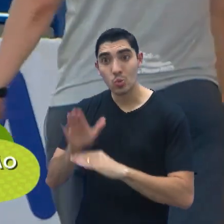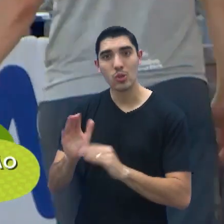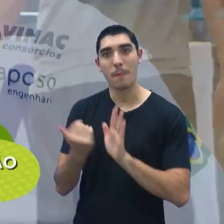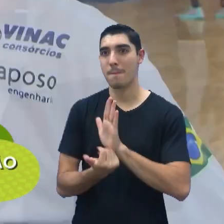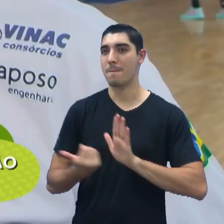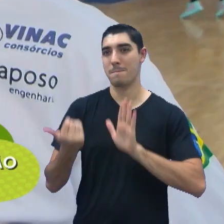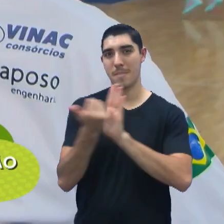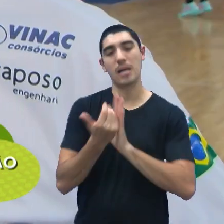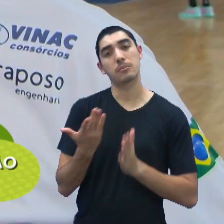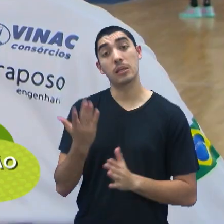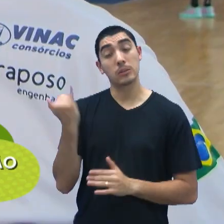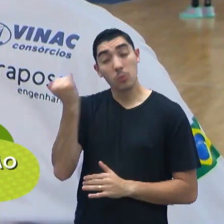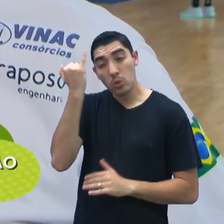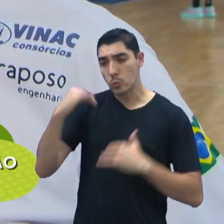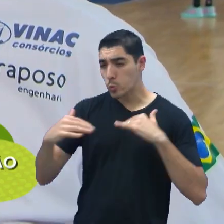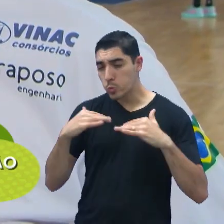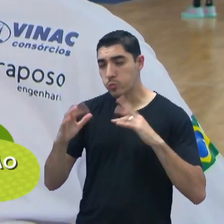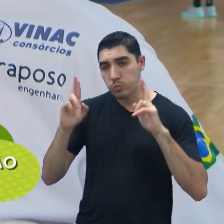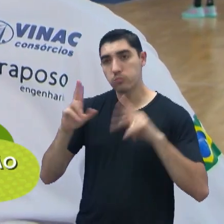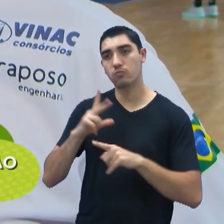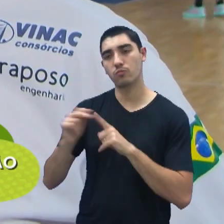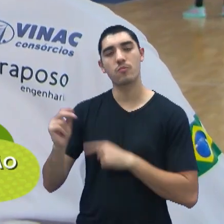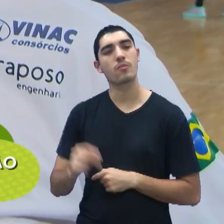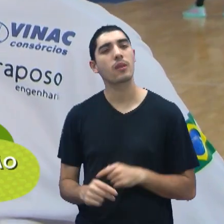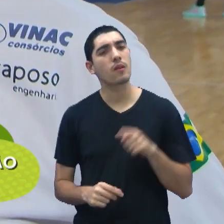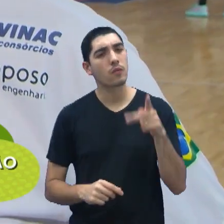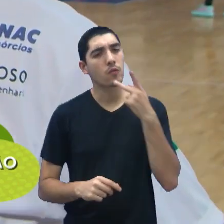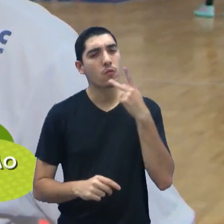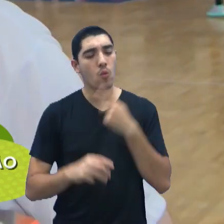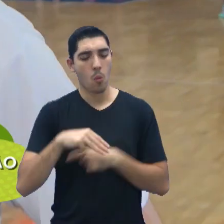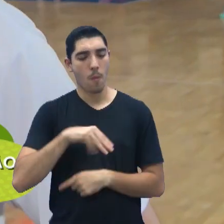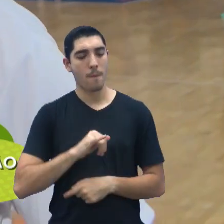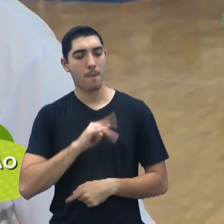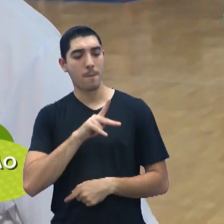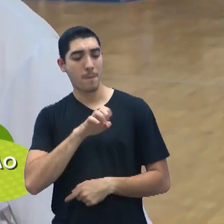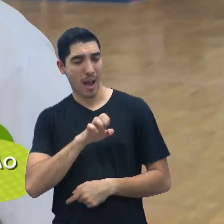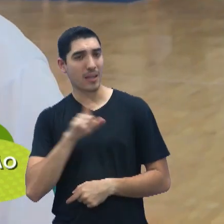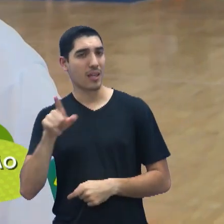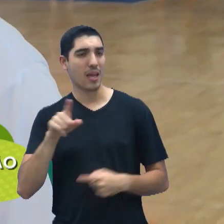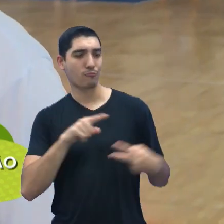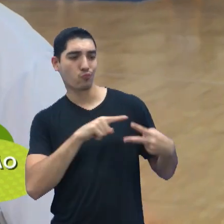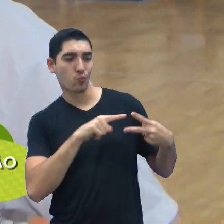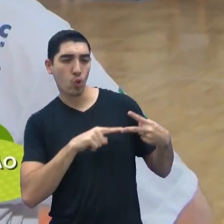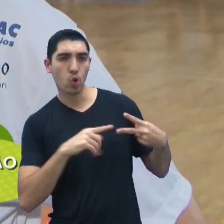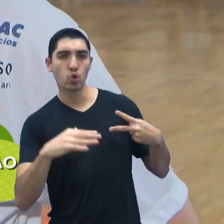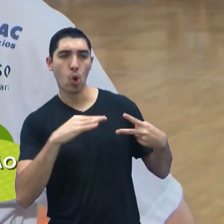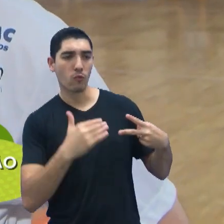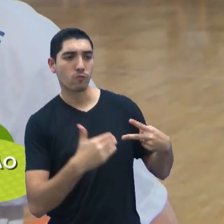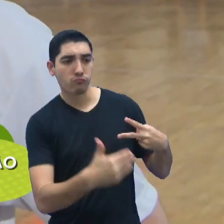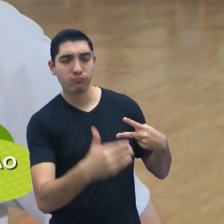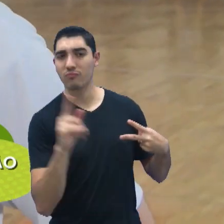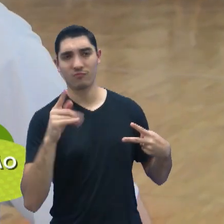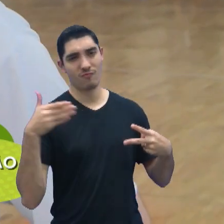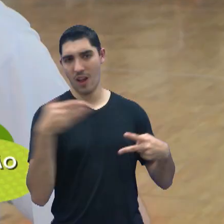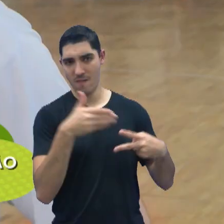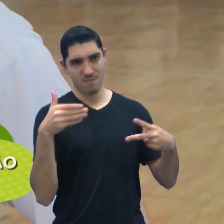isso que é o mais importante. Você falou do Mike que está fora dos 2 primeiros jogos pelo menos. Para esse jogo contra a Franca, tem mais